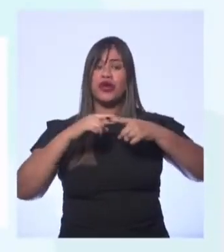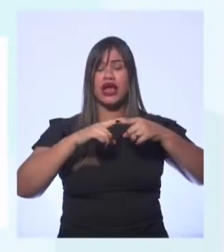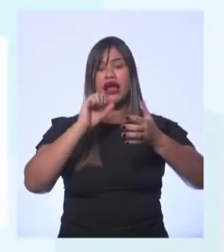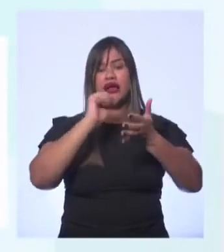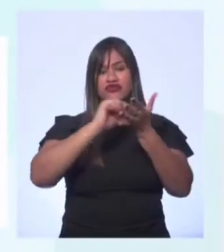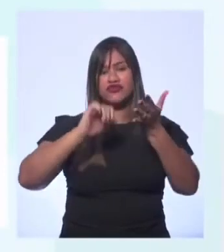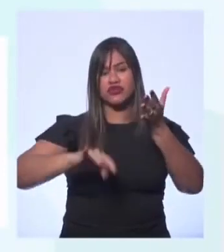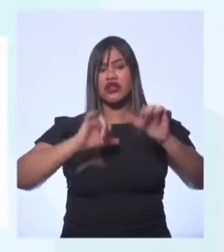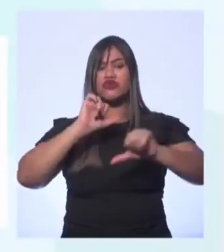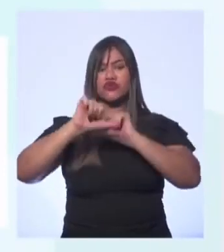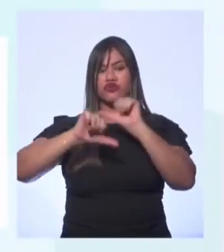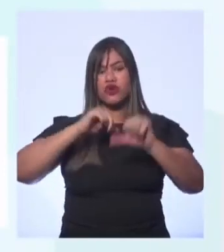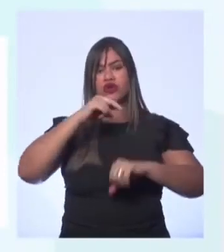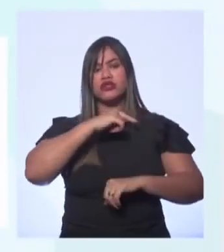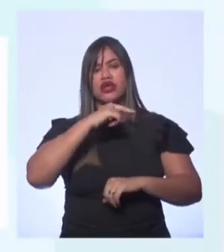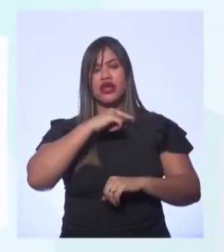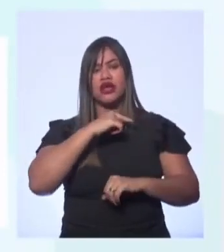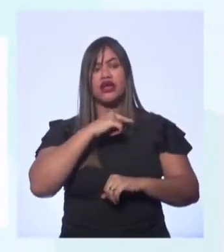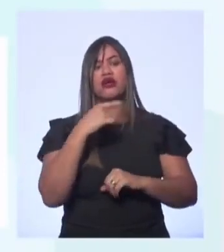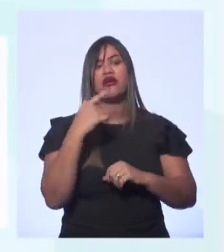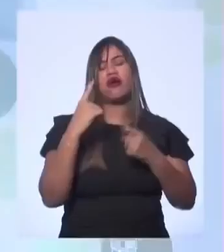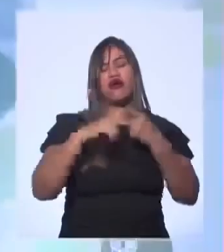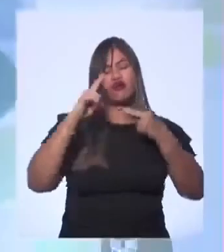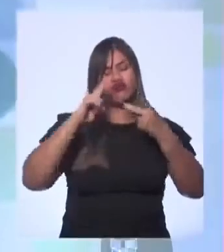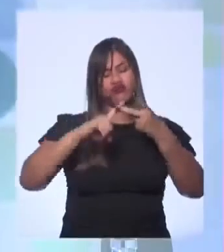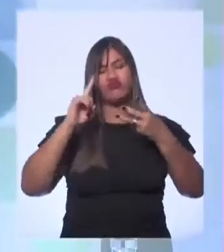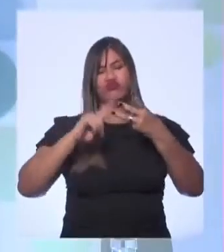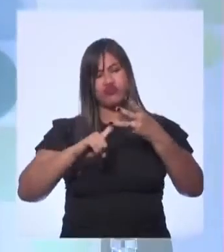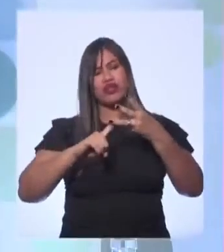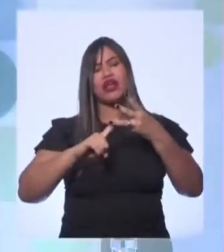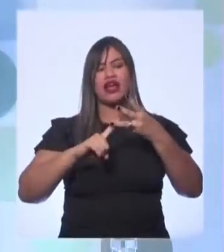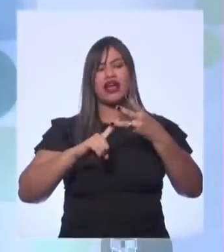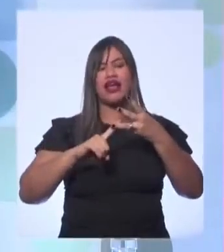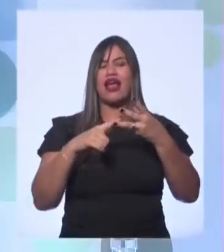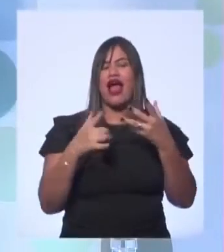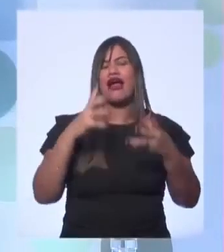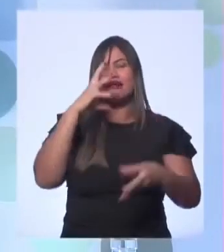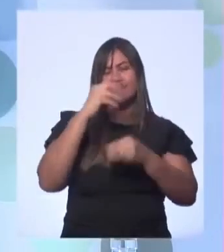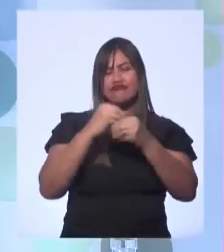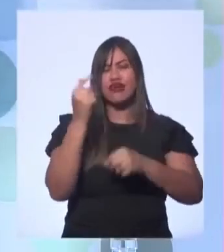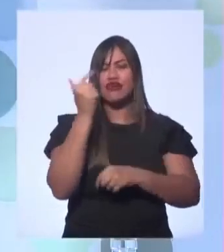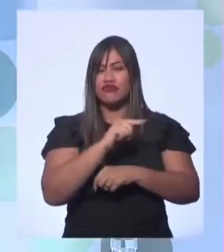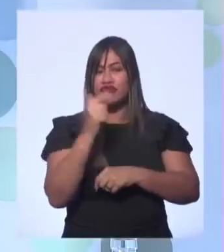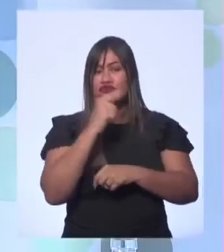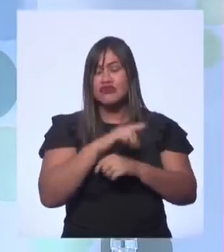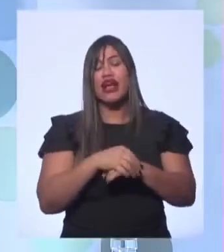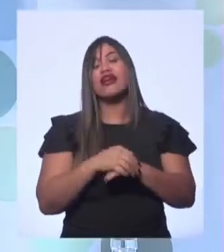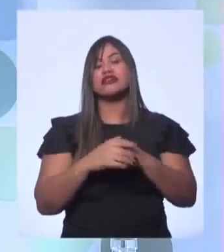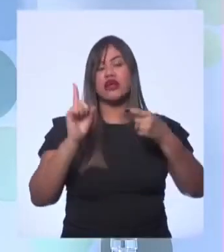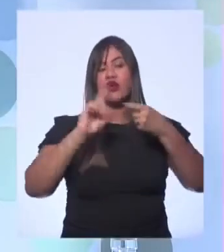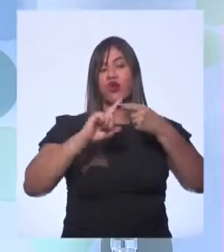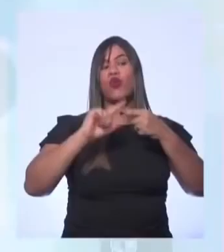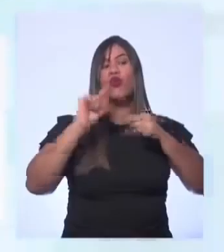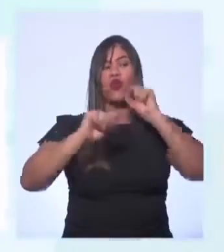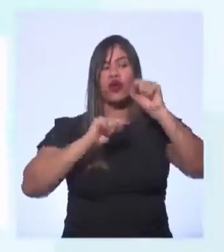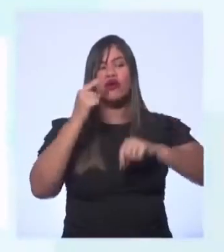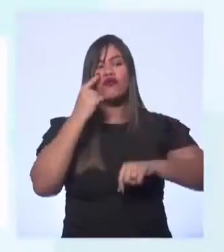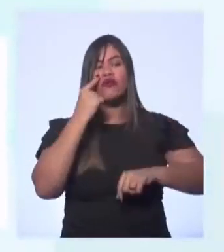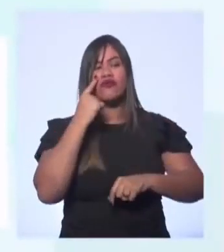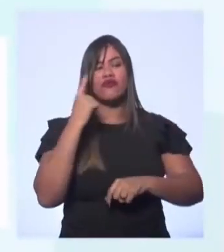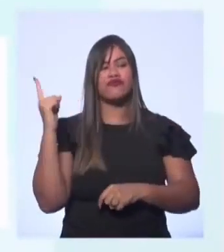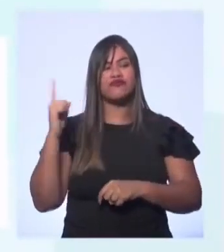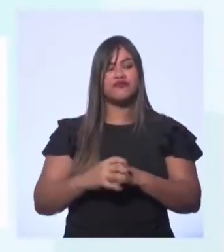atividade, né, em partes, e aí vai ter parte 1, parte 2 e parte 3, porque eu quero chegar numa conclusão, tá bom? Então, parte 1, vamos ler lá a parte